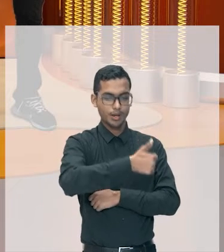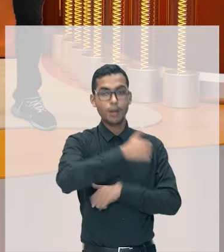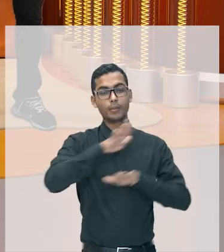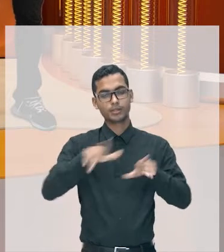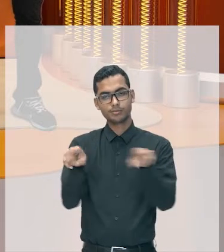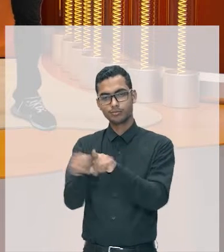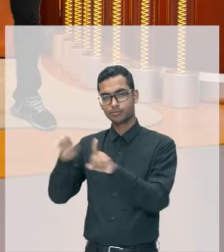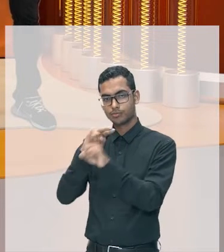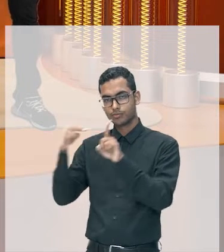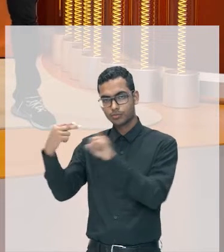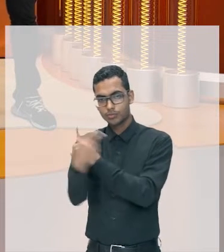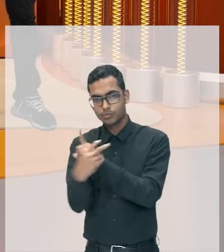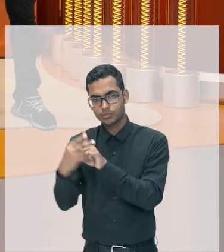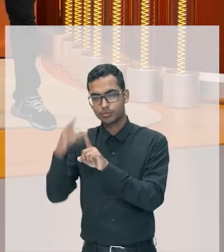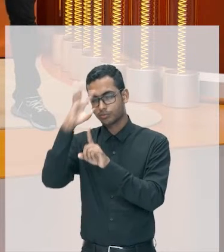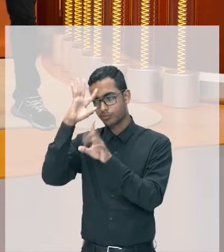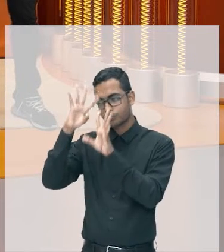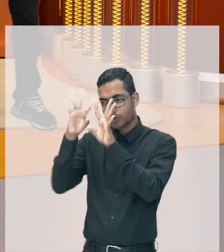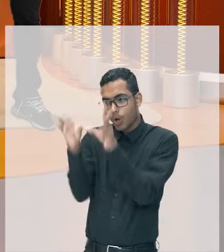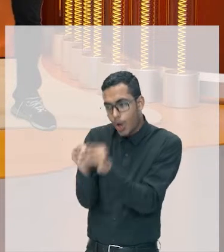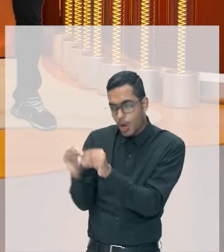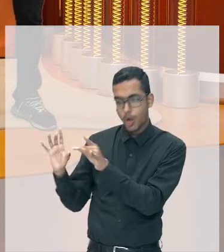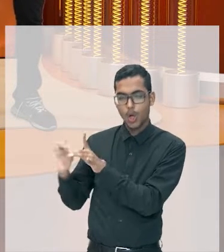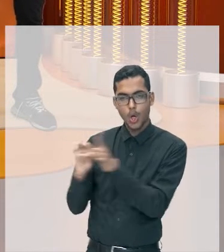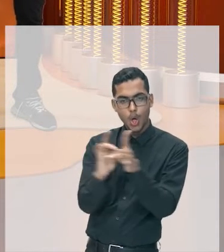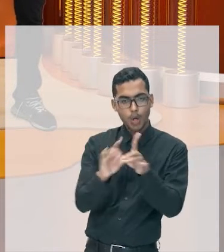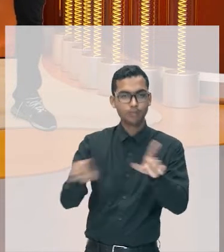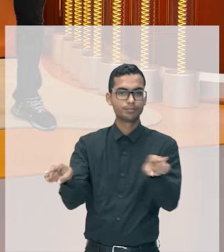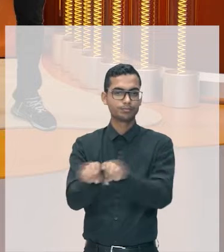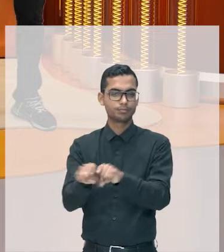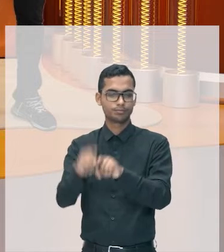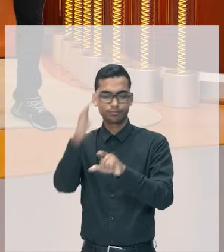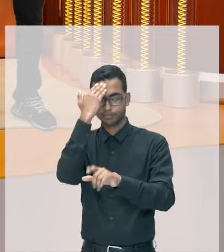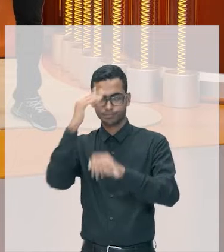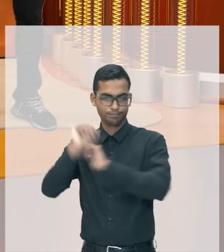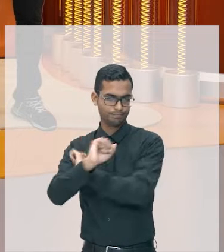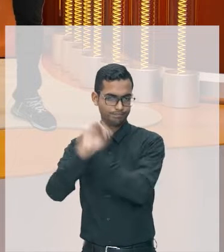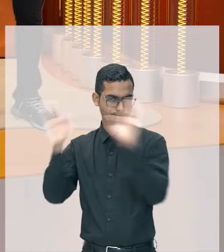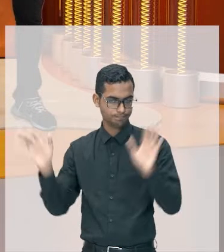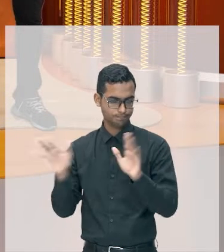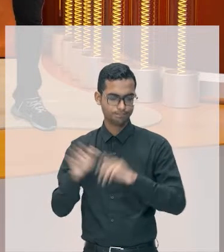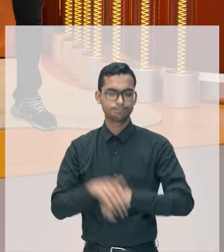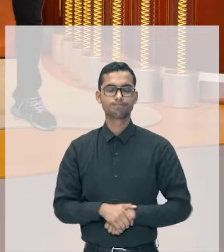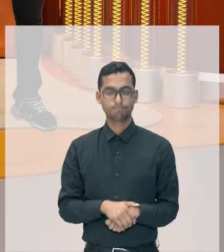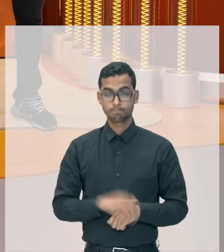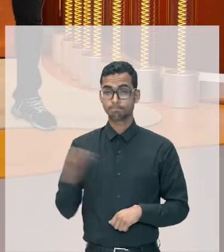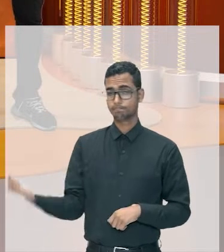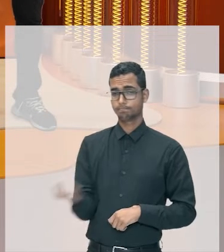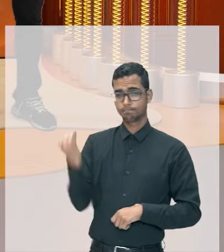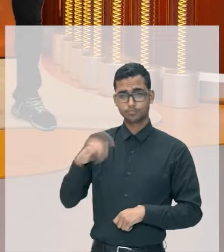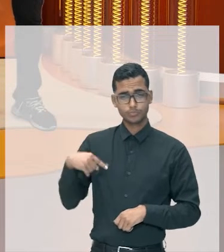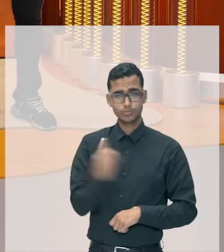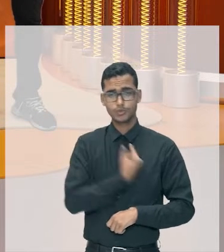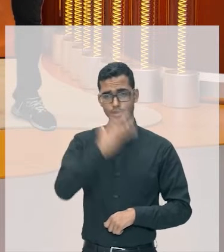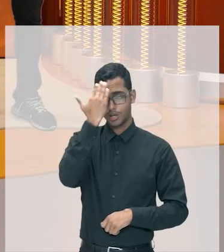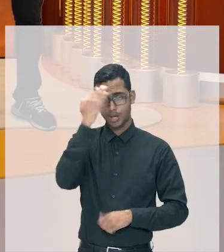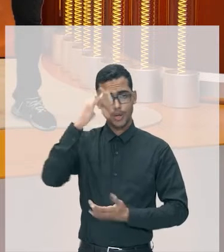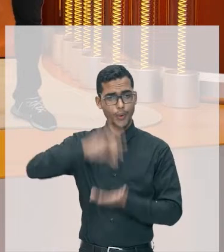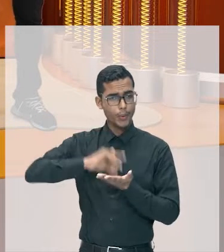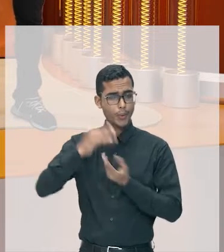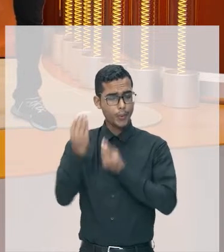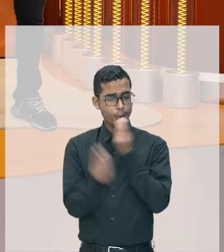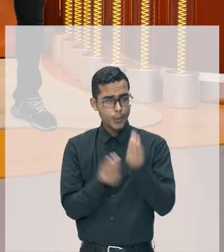mais contextualizada e abrangente, tá? Então, é importante que a gente entenda essa questão